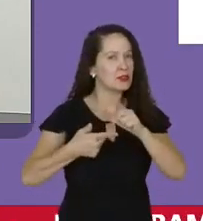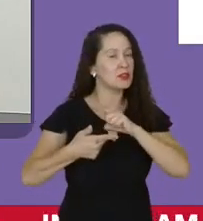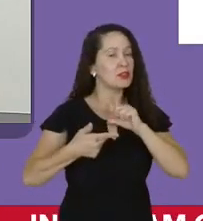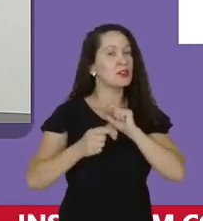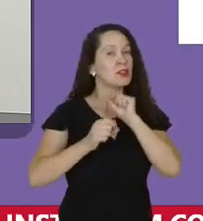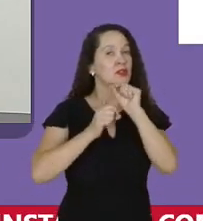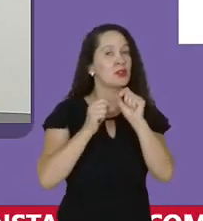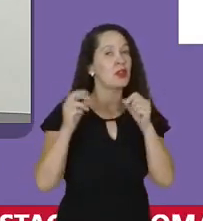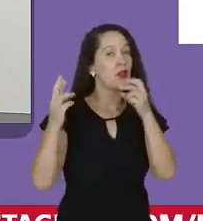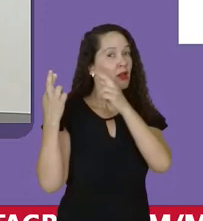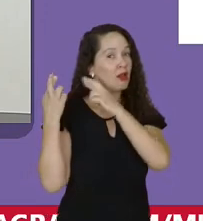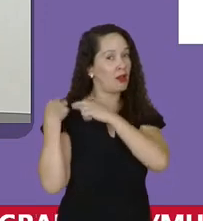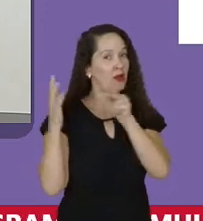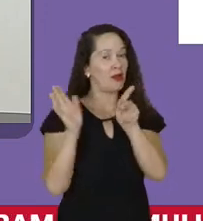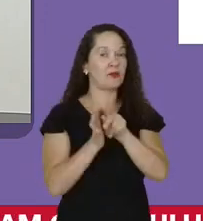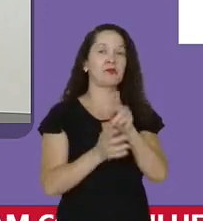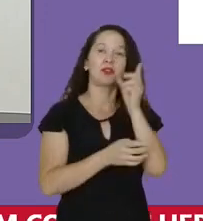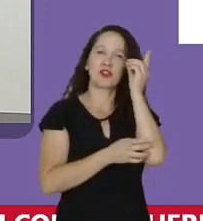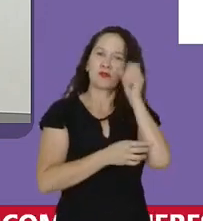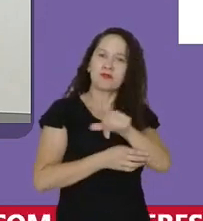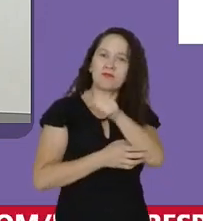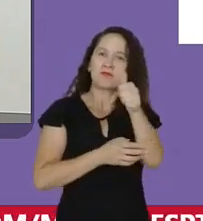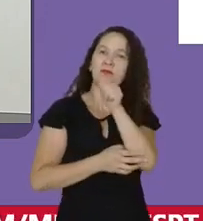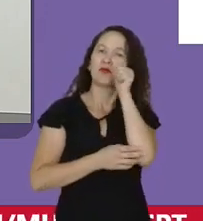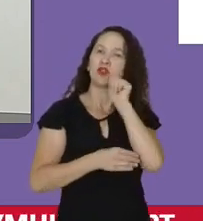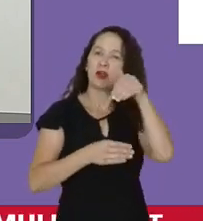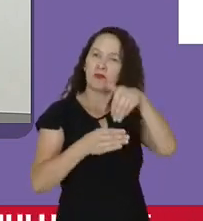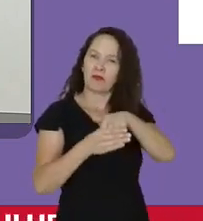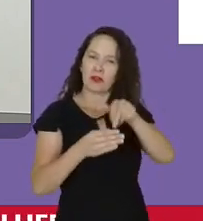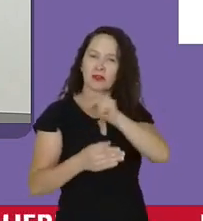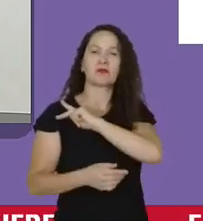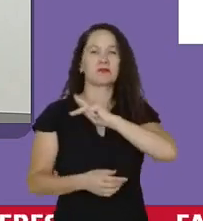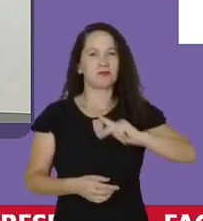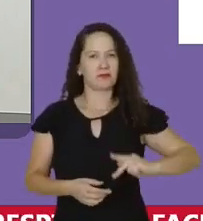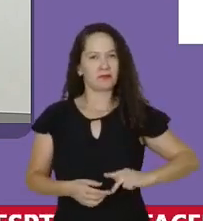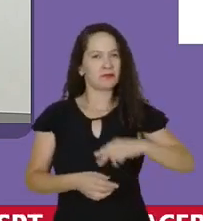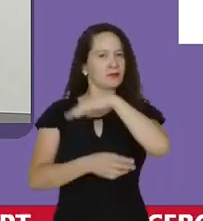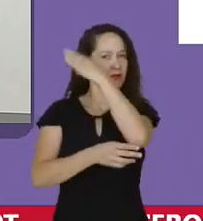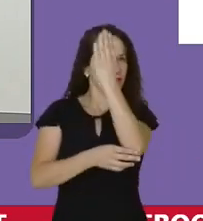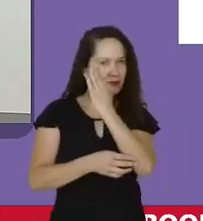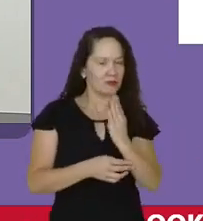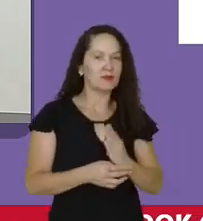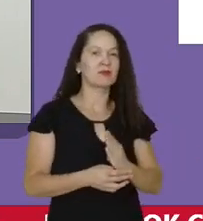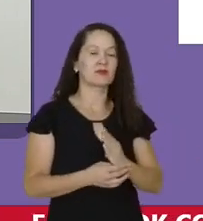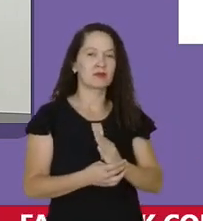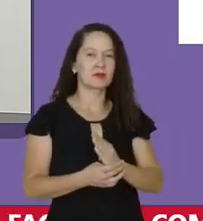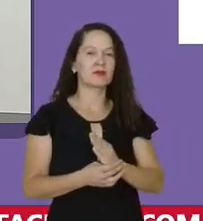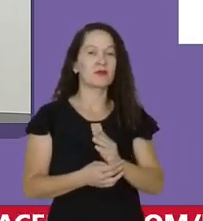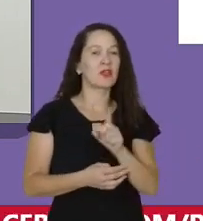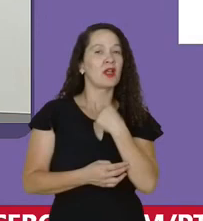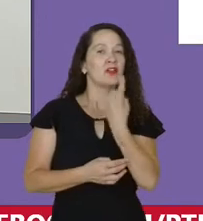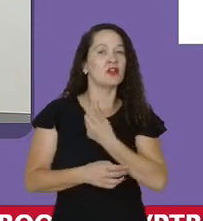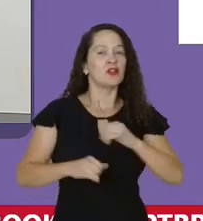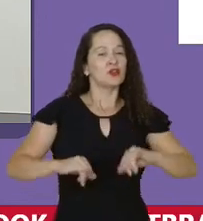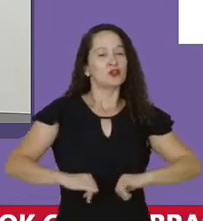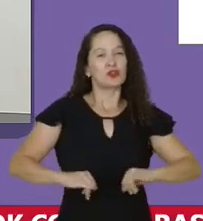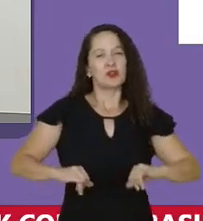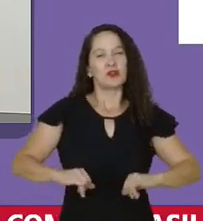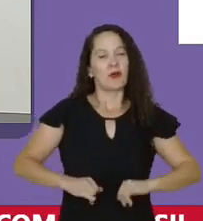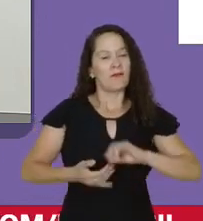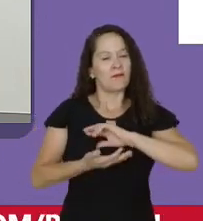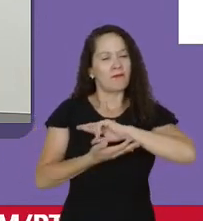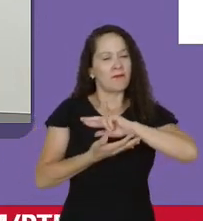sua representante a Dilma, a primeira mulher eleita como presidenta do Brasil, a gente vem sofrendo